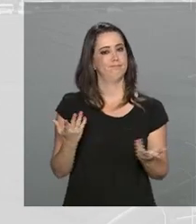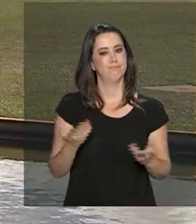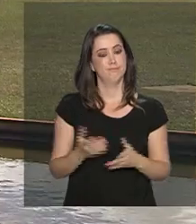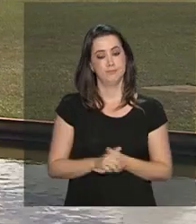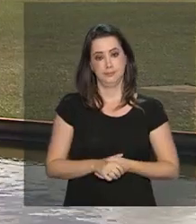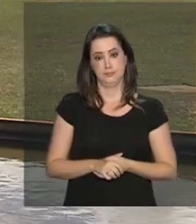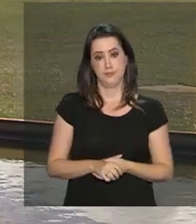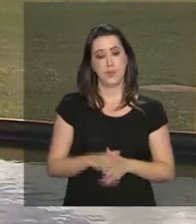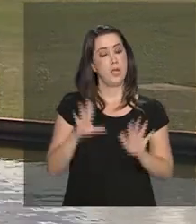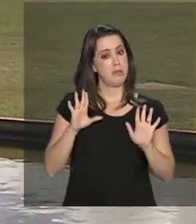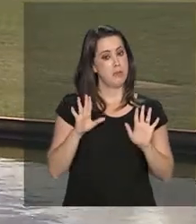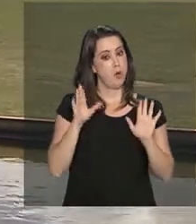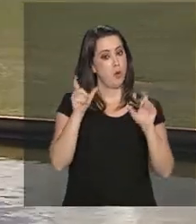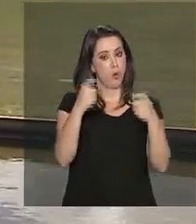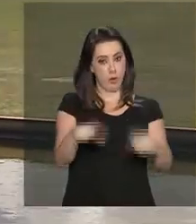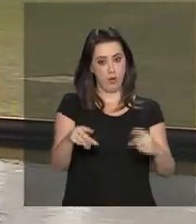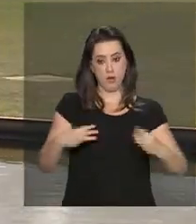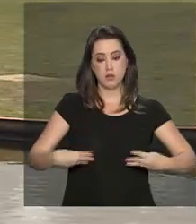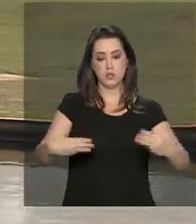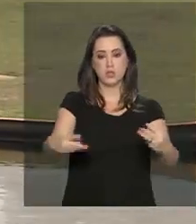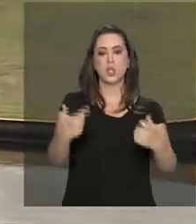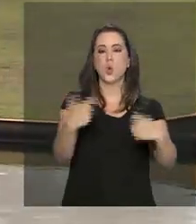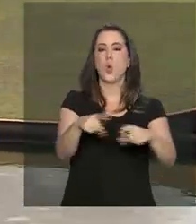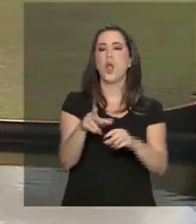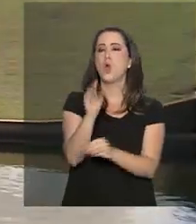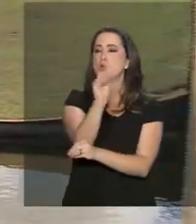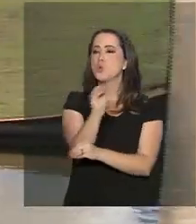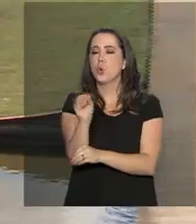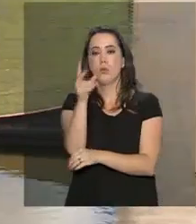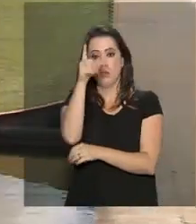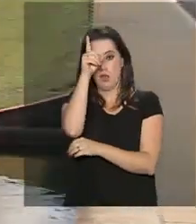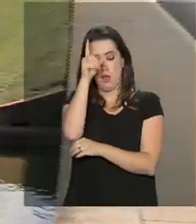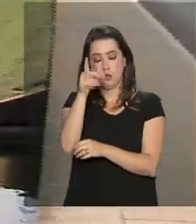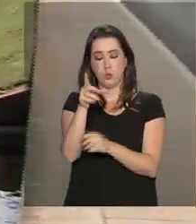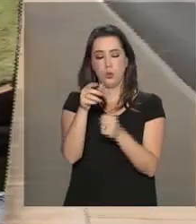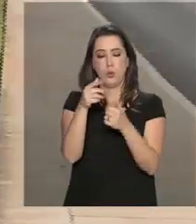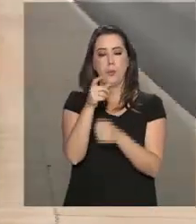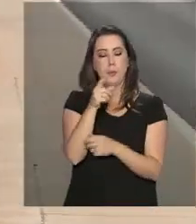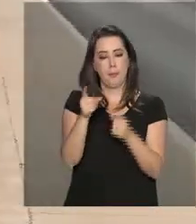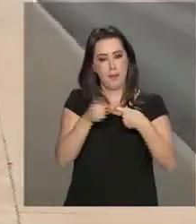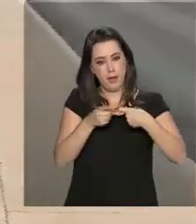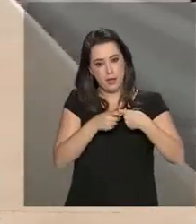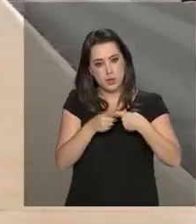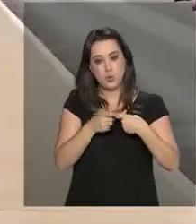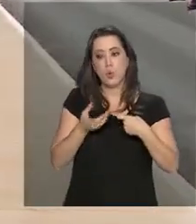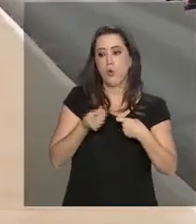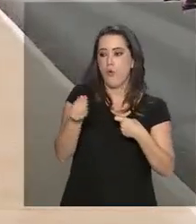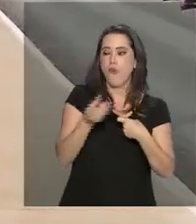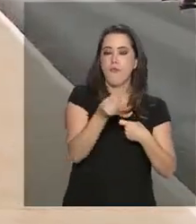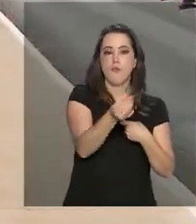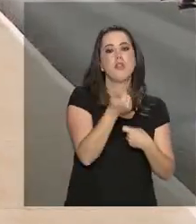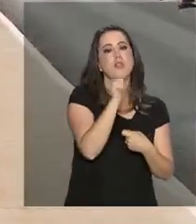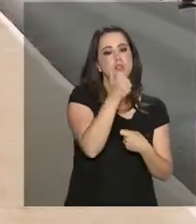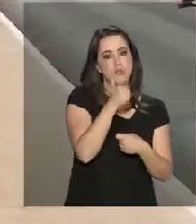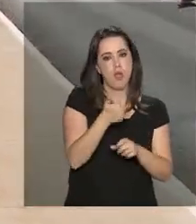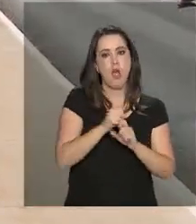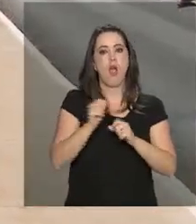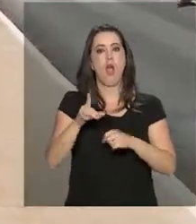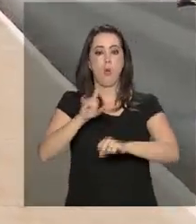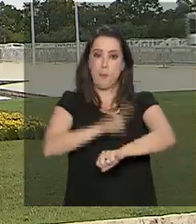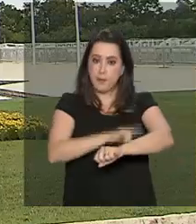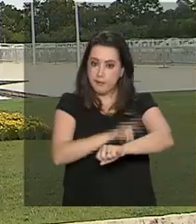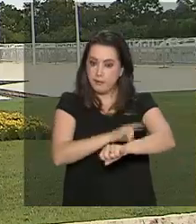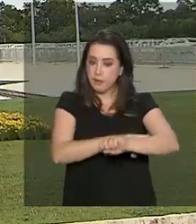janeiro à esplanada contará com postos médicos pontos de distribuição de água banheiro e telões para exibição da